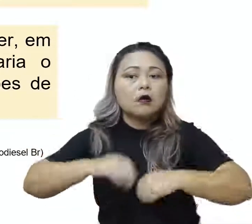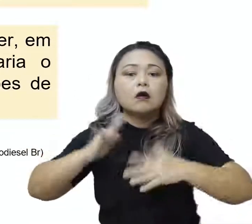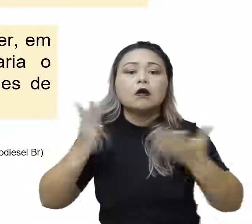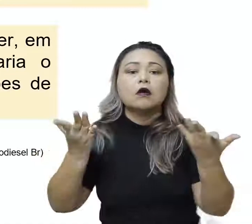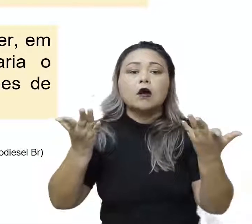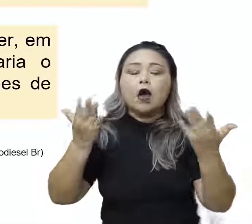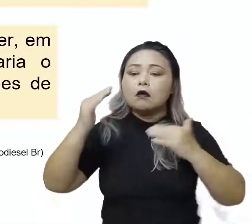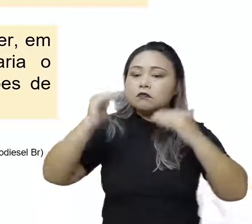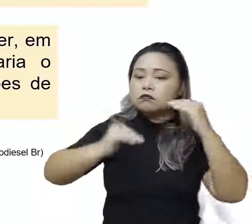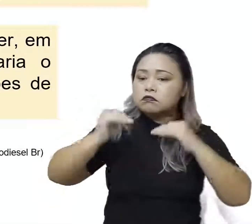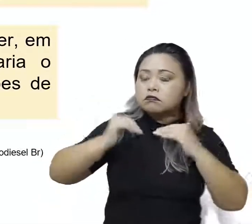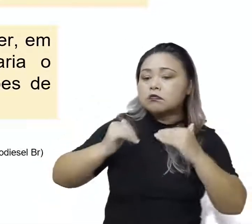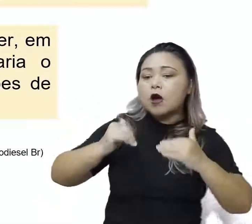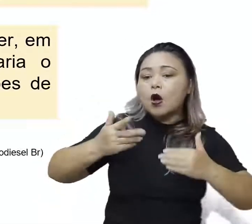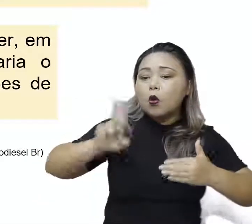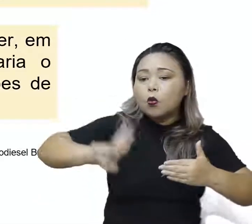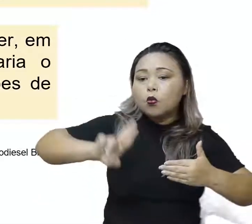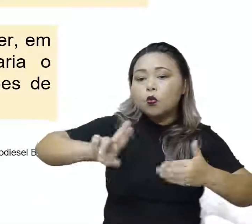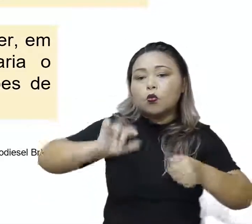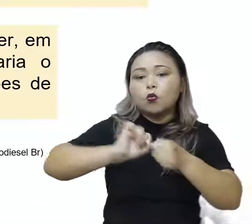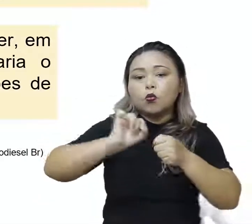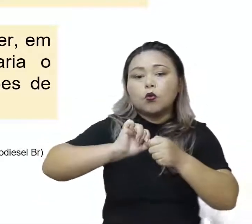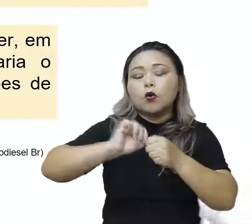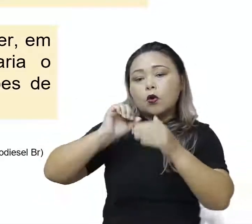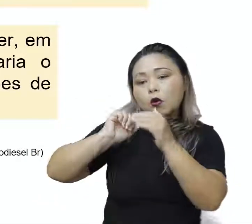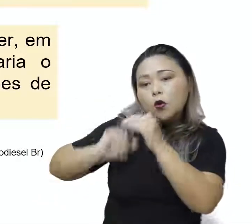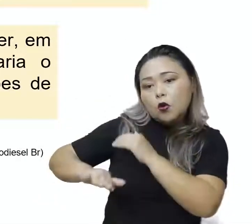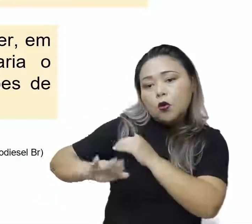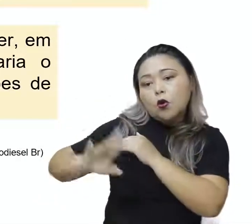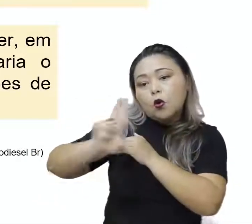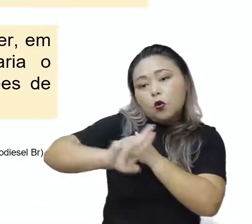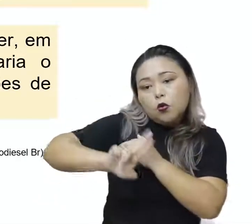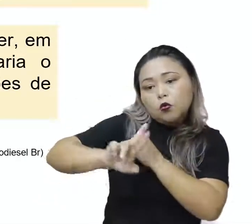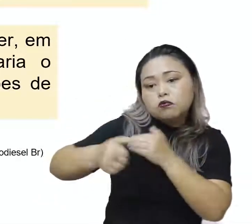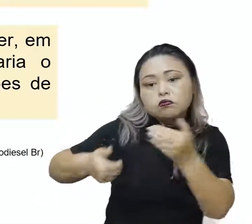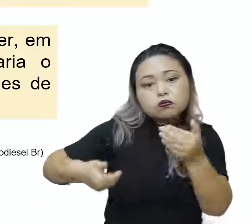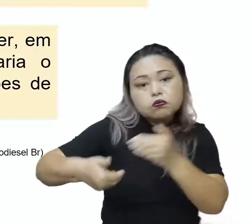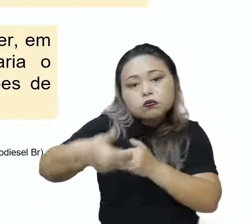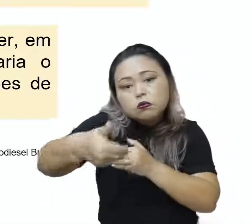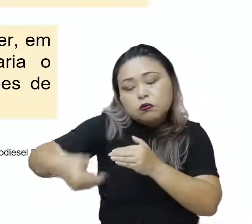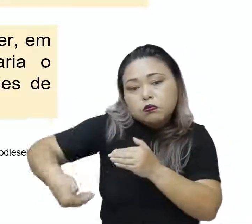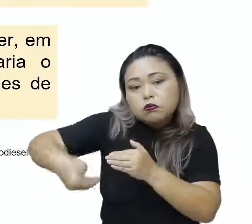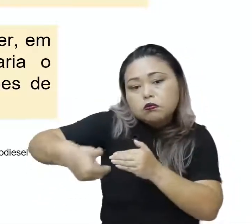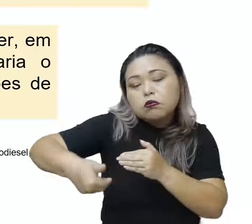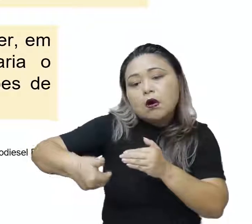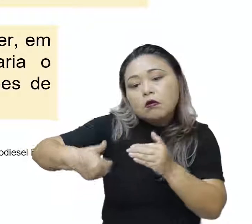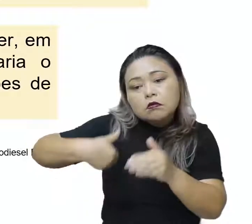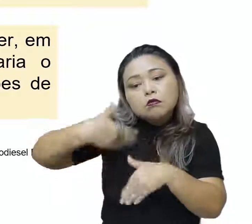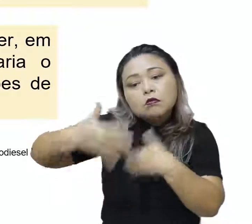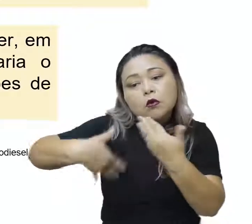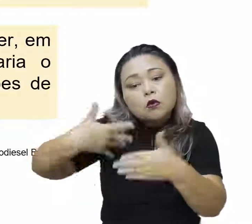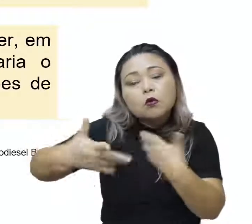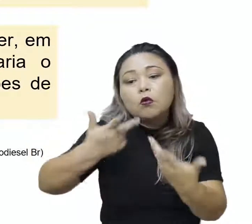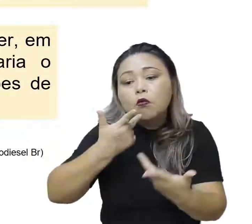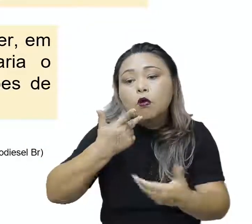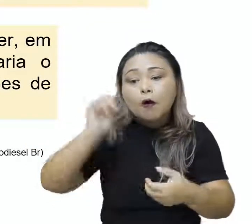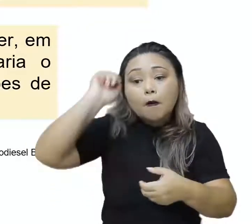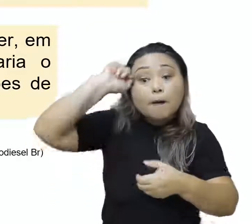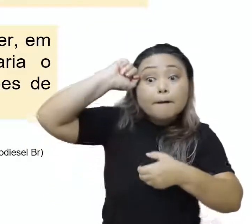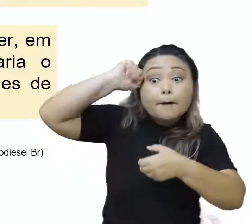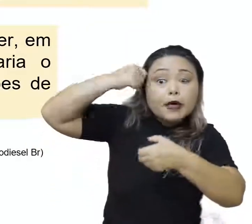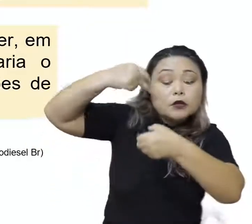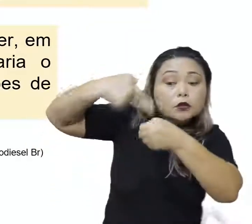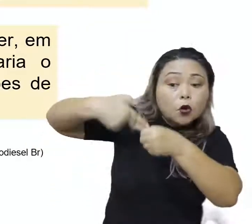o atual nível de consumo, é evidente que tanto a reserva quanto o consumo incrementarão ao longo desse período. Nós estamos falando de quê, gente? Do petróleo,